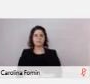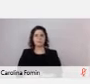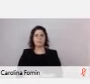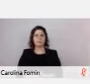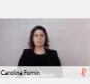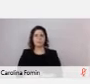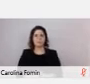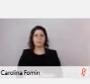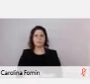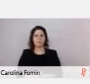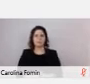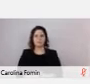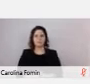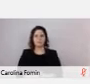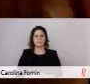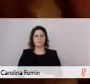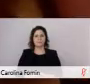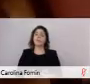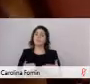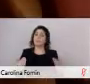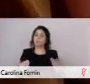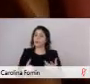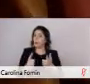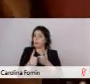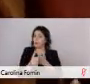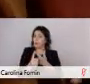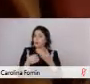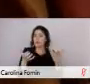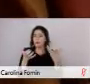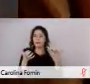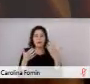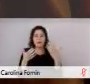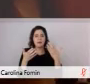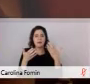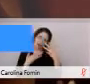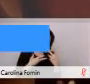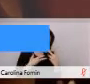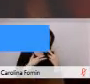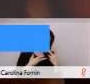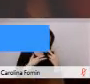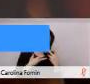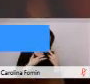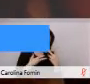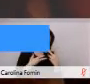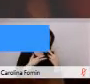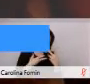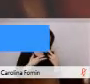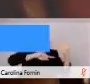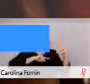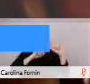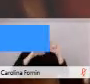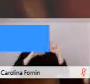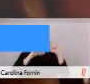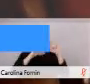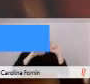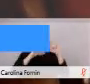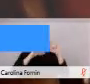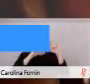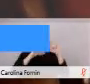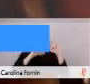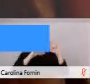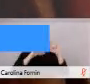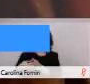Bom, primeiro eu gostaria de agradecer o convite, de estar aqui com vocês, né? Agradecer ao Comitê de